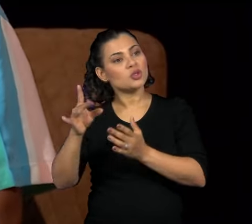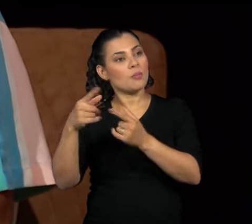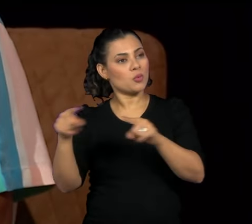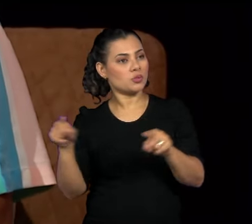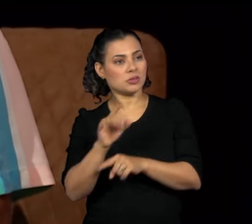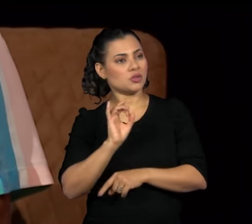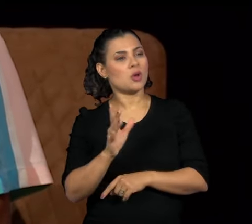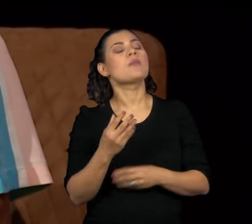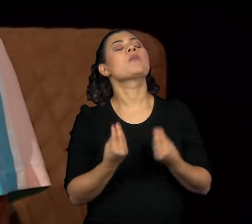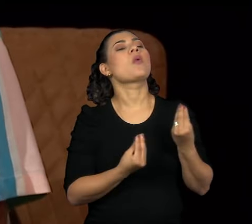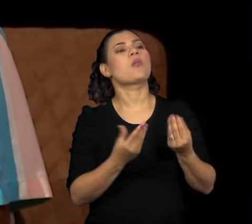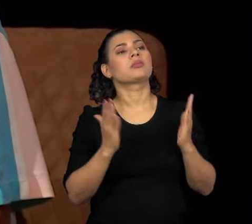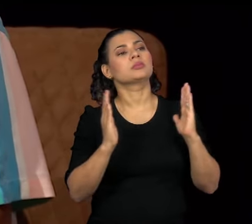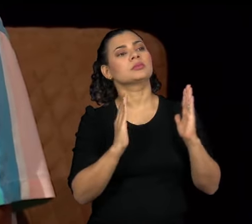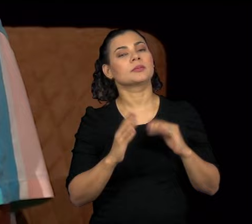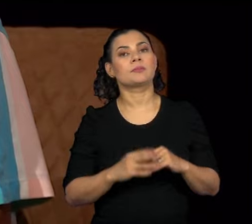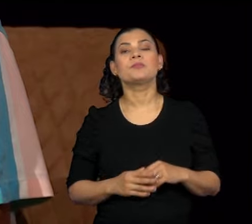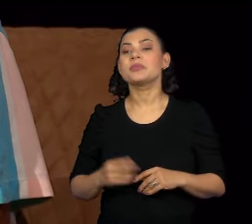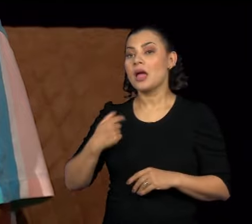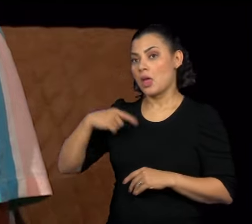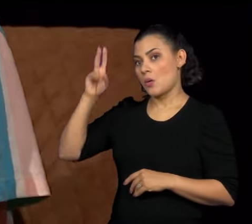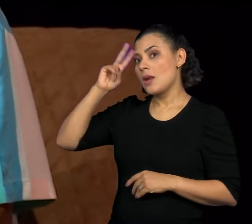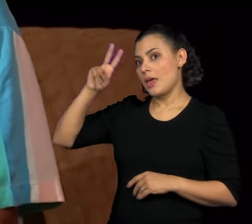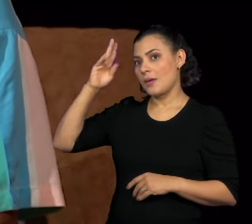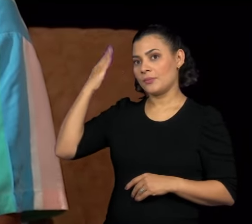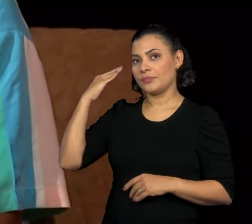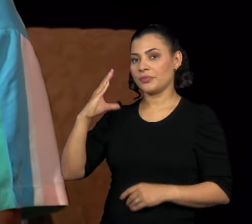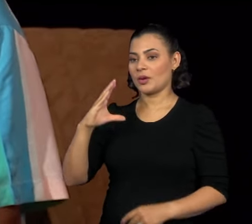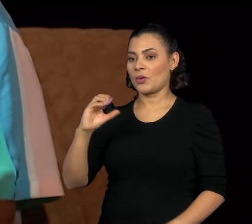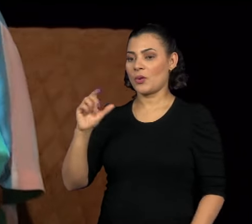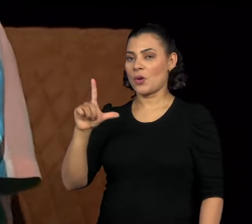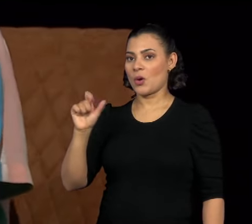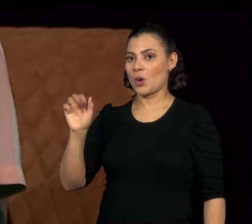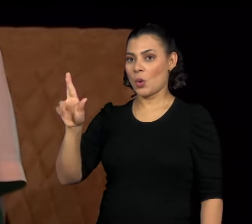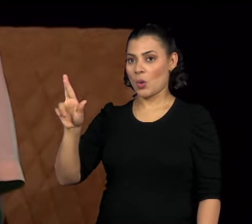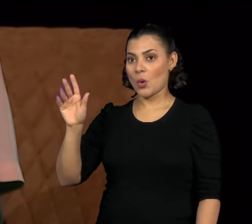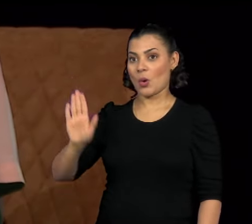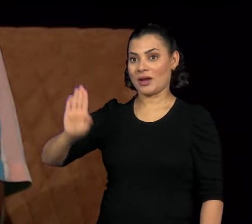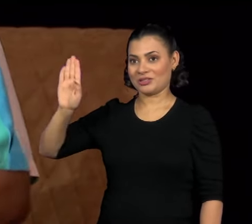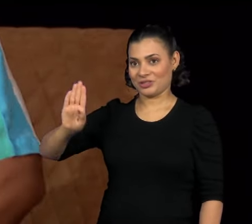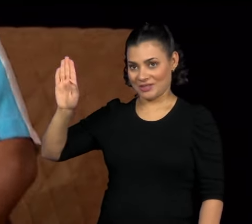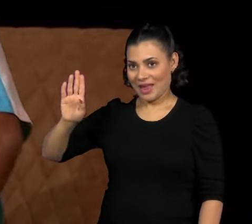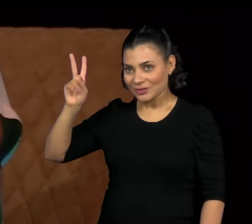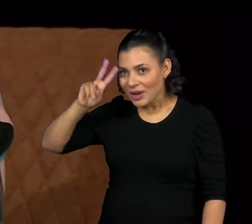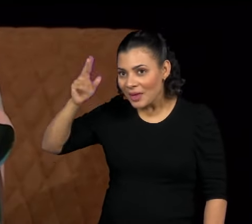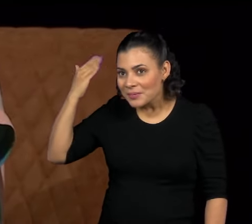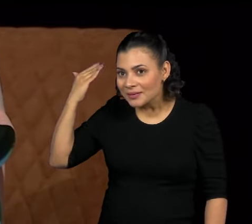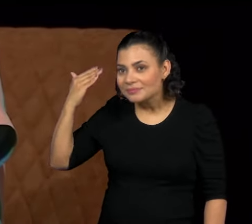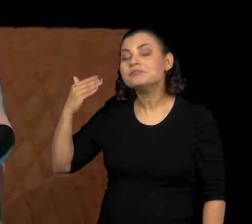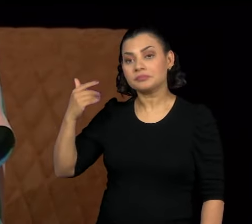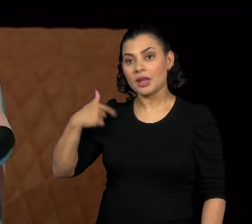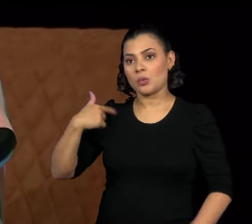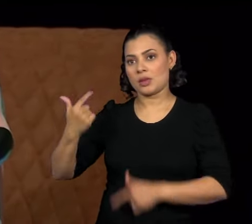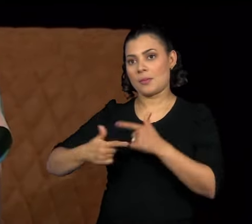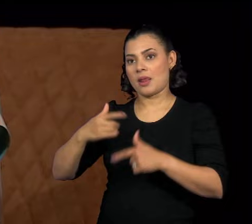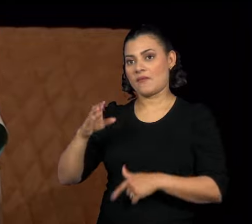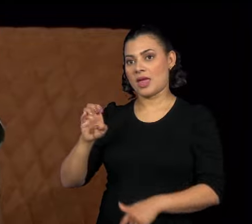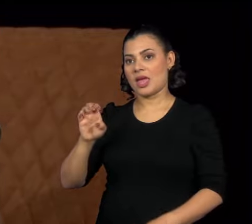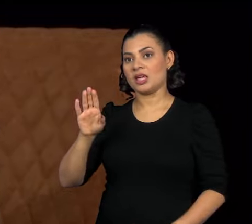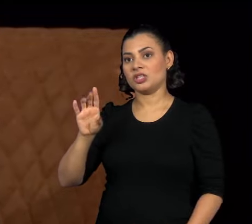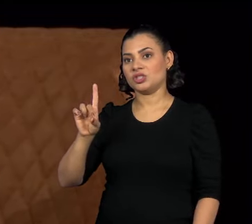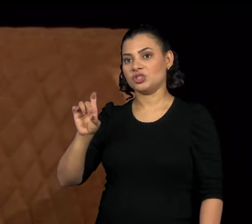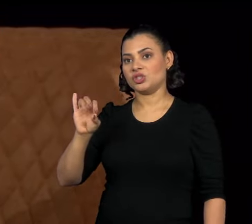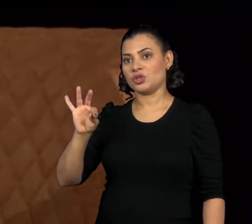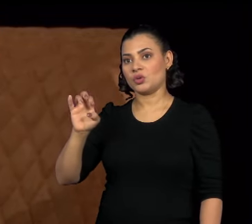Então, quando... Eu me lembro que quando o Collor estava candidato, eu estava trabalhando na Editora Azul e